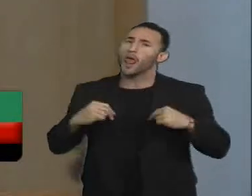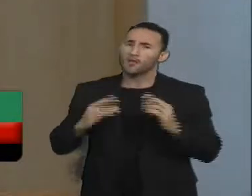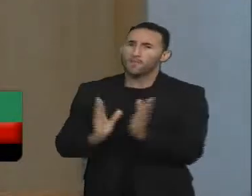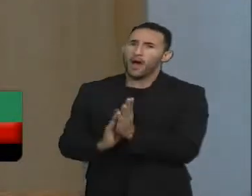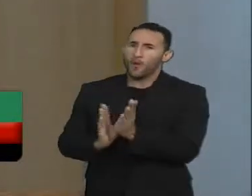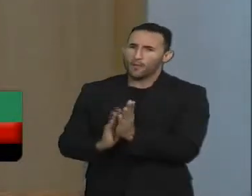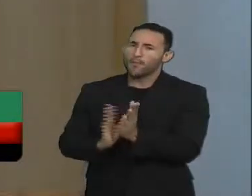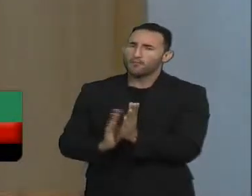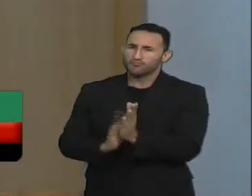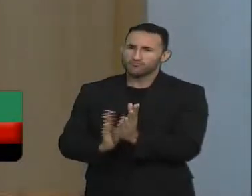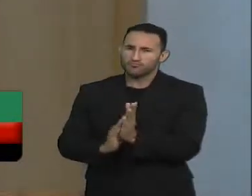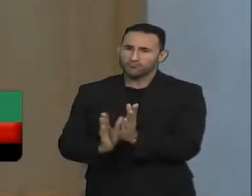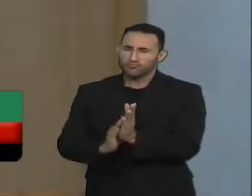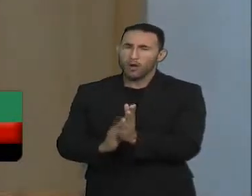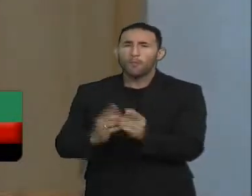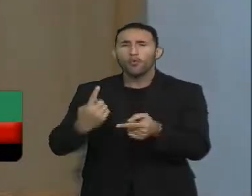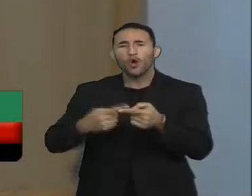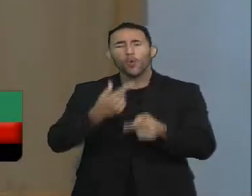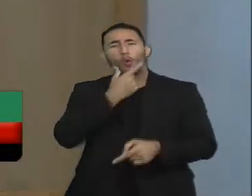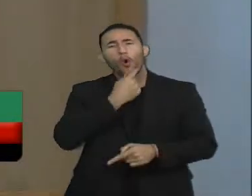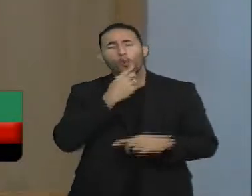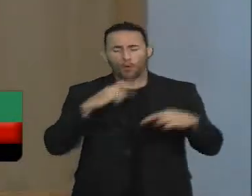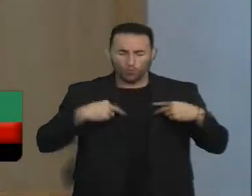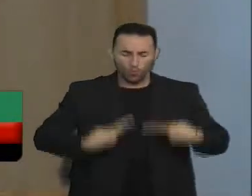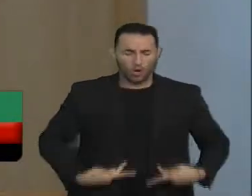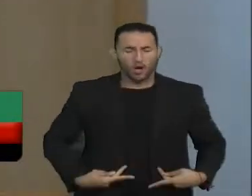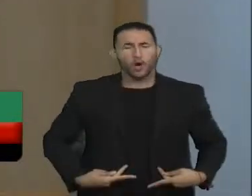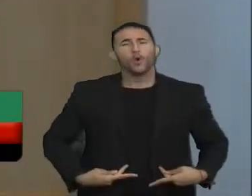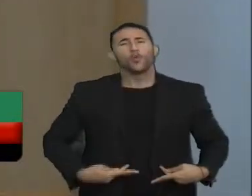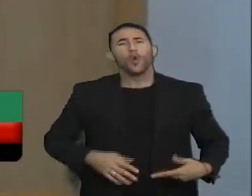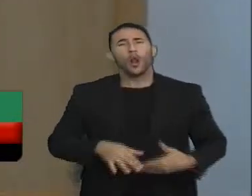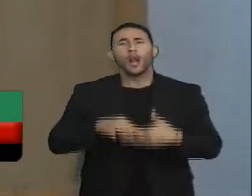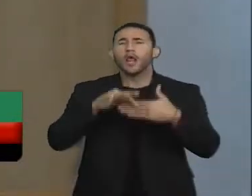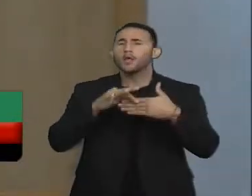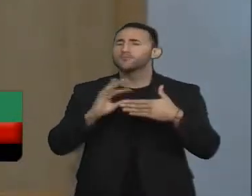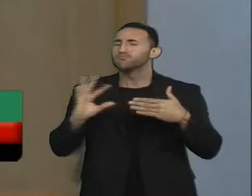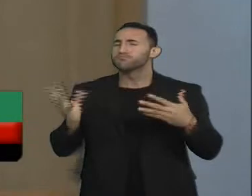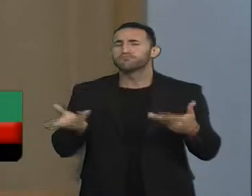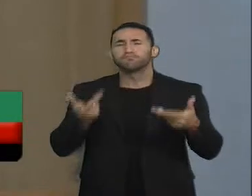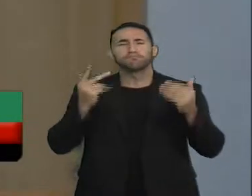homem, um grande líder e um grande exemplo.